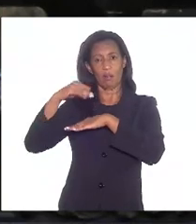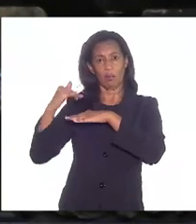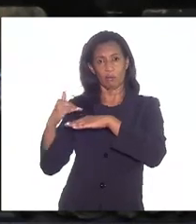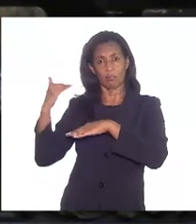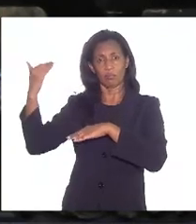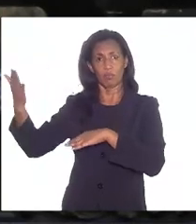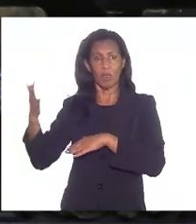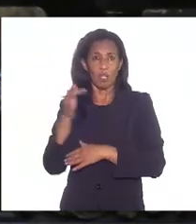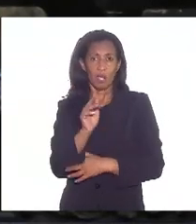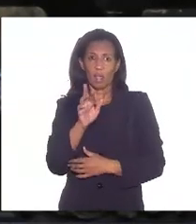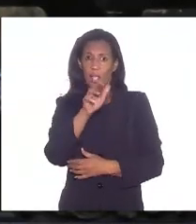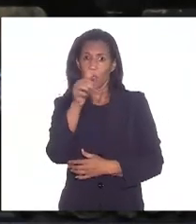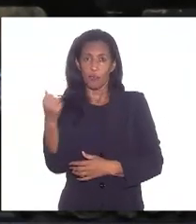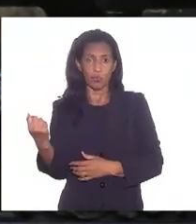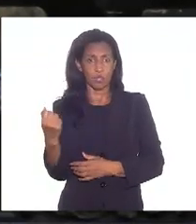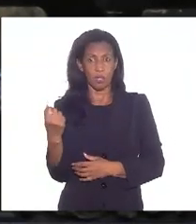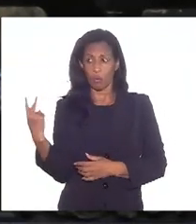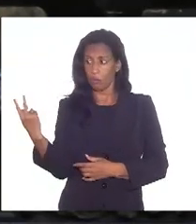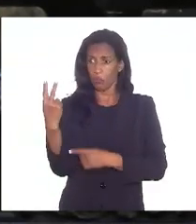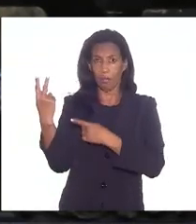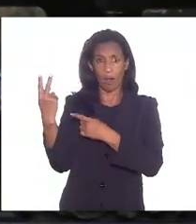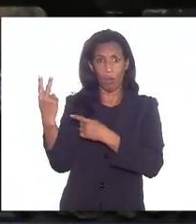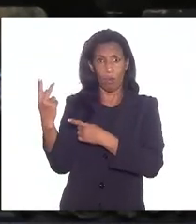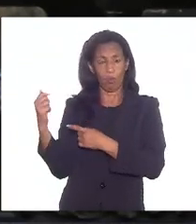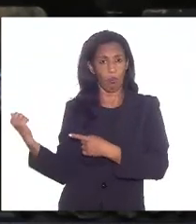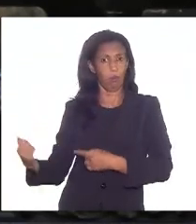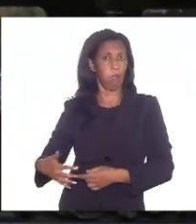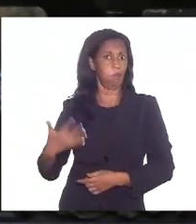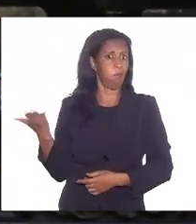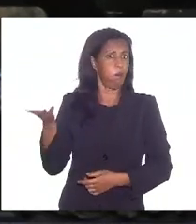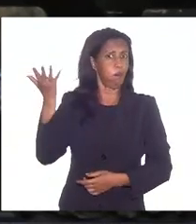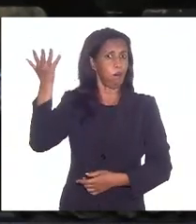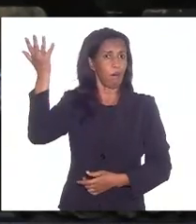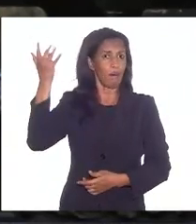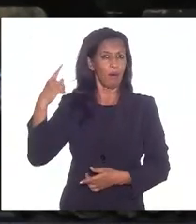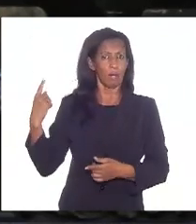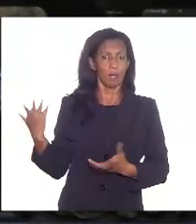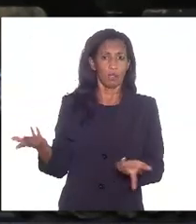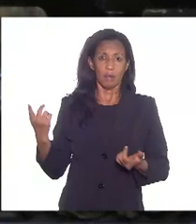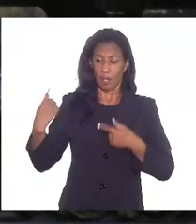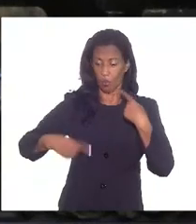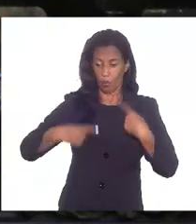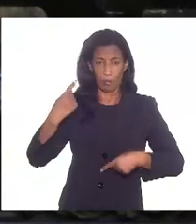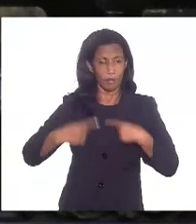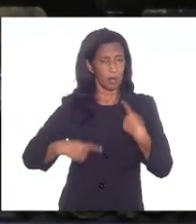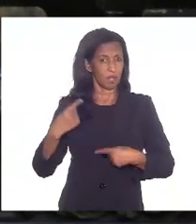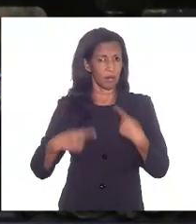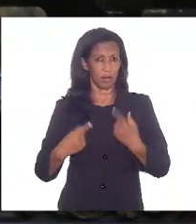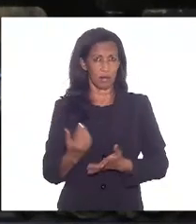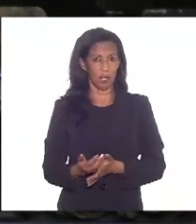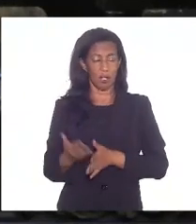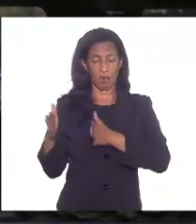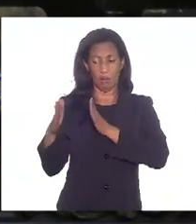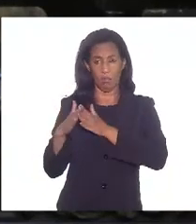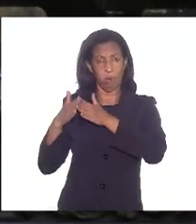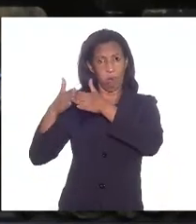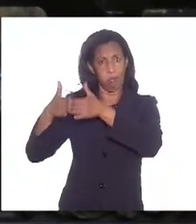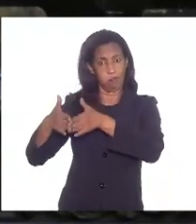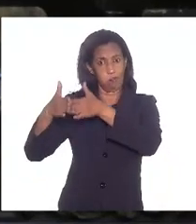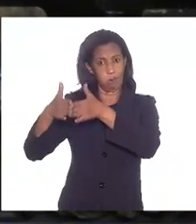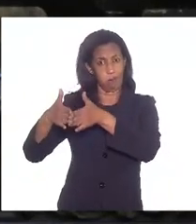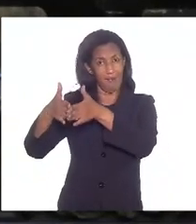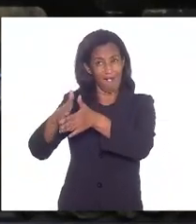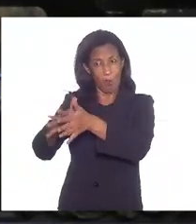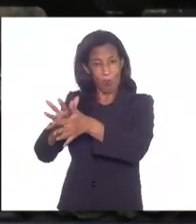é função do nosso preço muito alto, né? Que dá competitividade de embarcações de grande